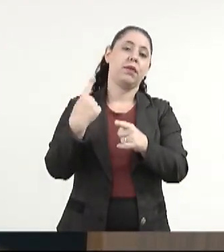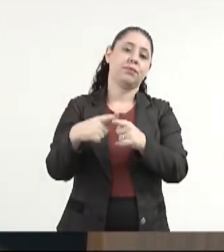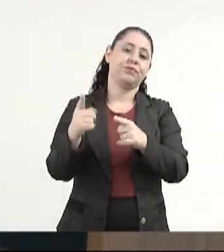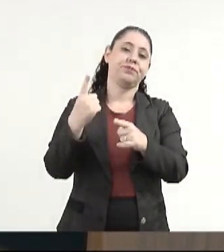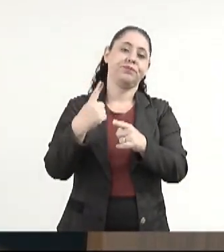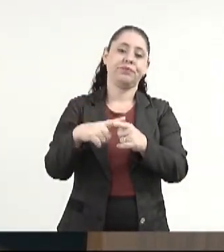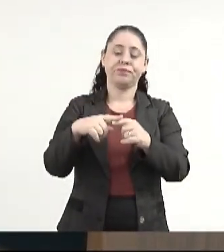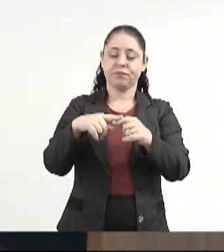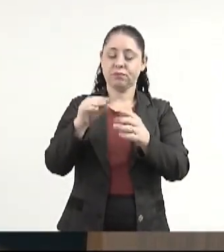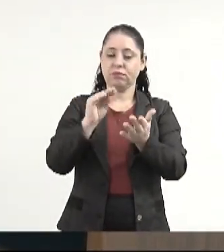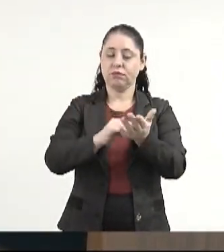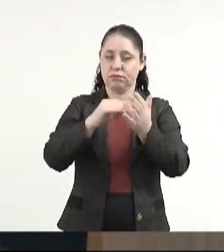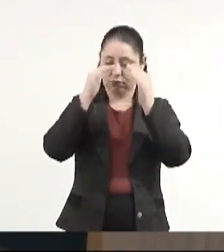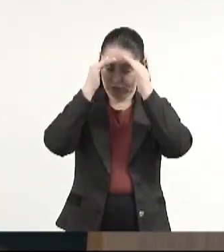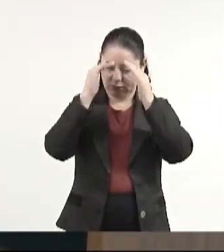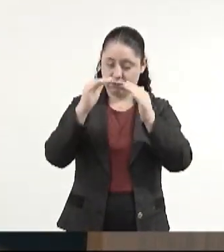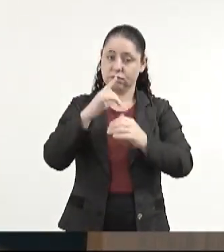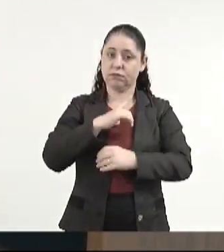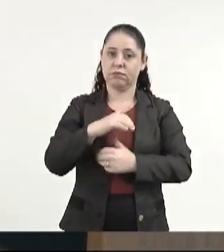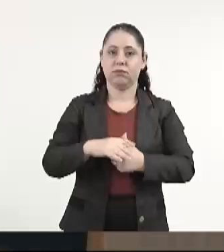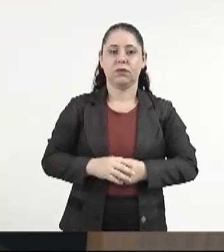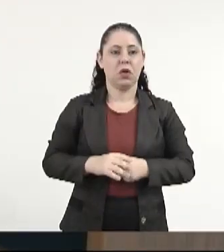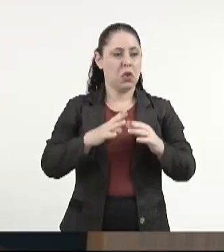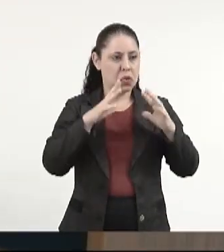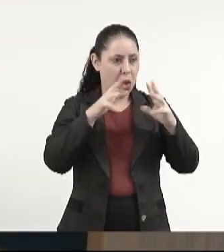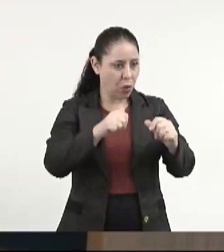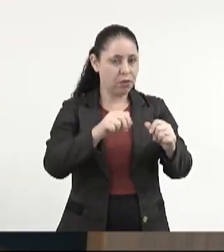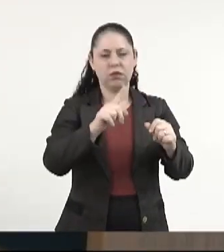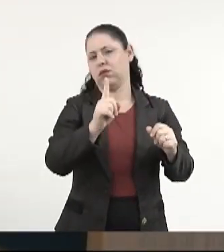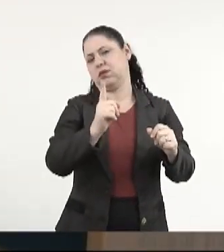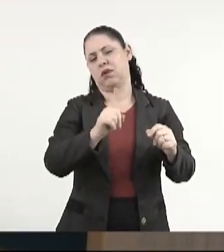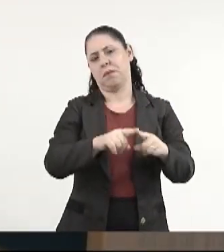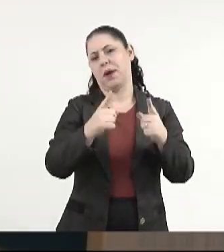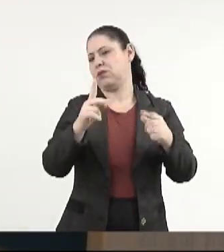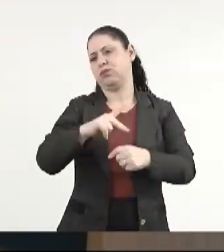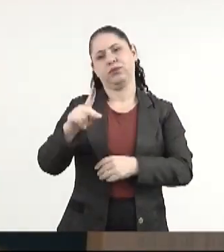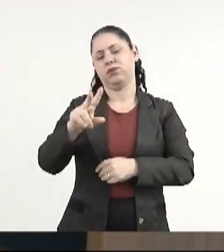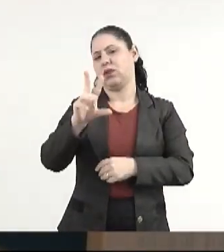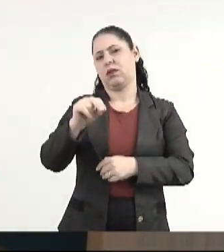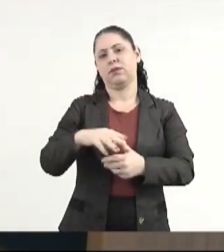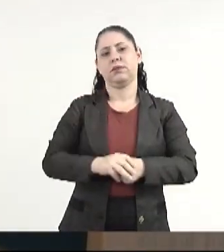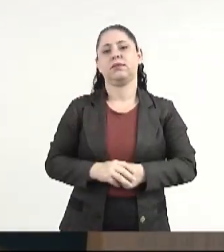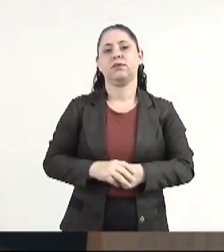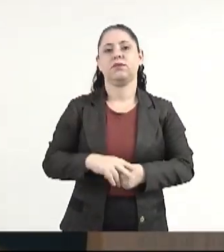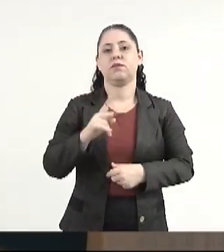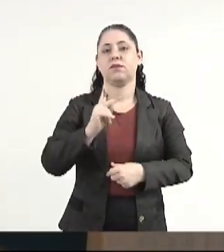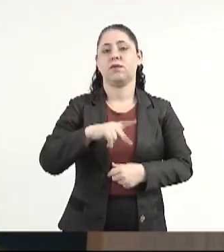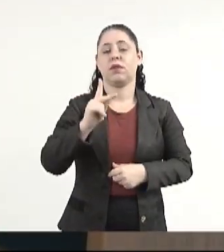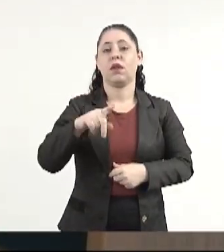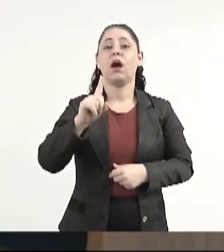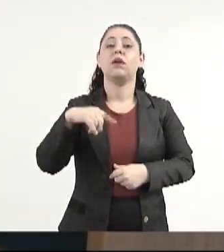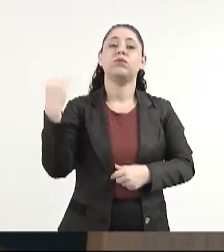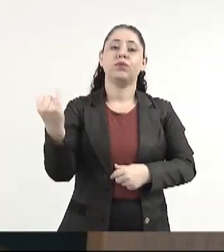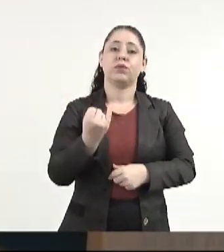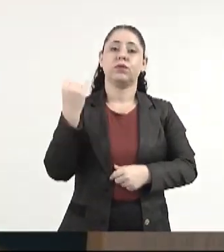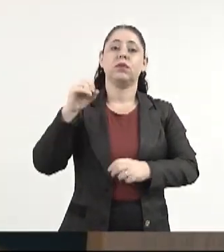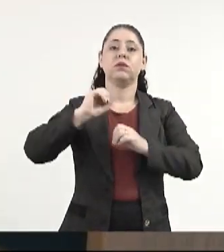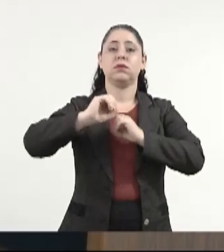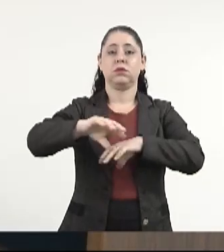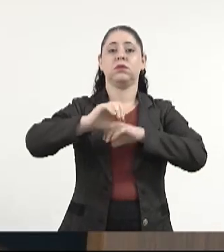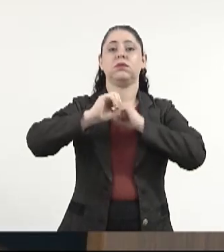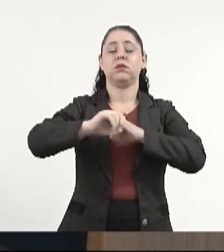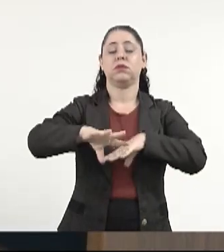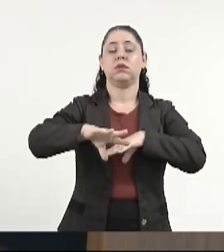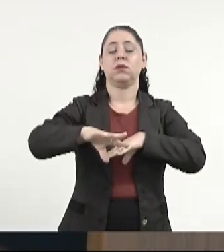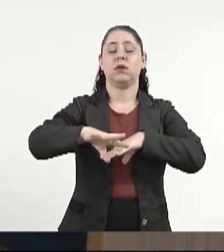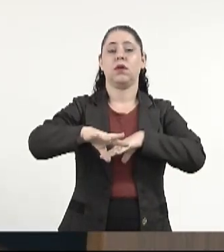Essa desrespeito que muitos alunos têm, não todo mundo, né? Agora, não os professores. Os professores são muito importantes no ensinamento,